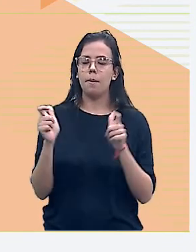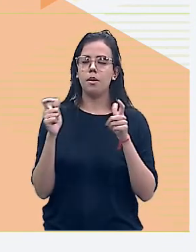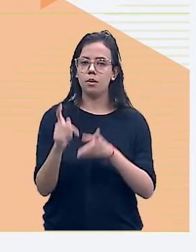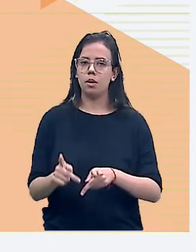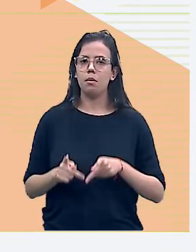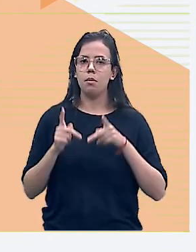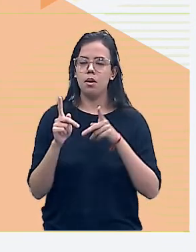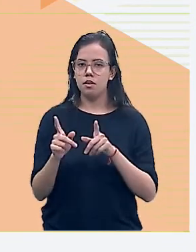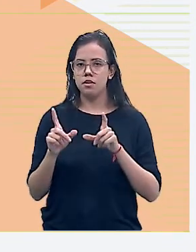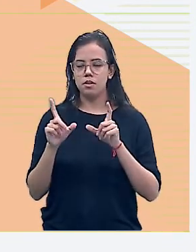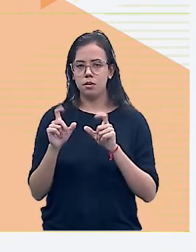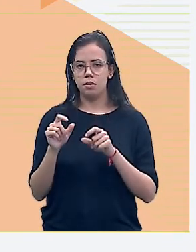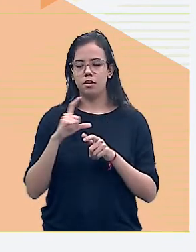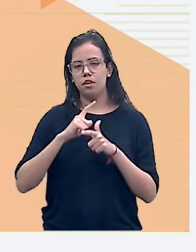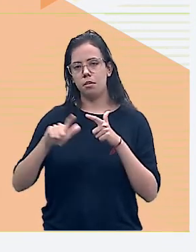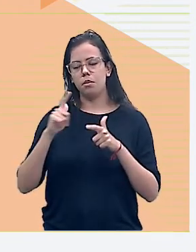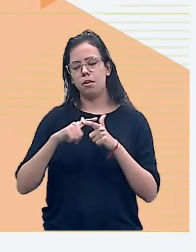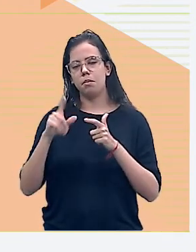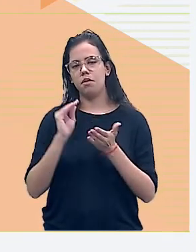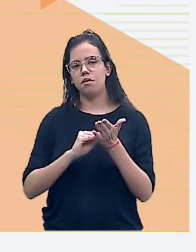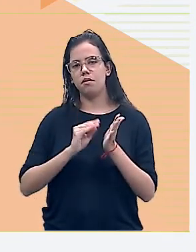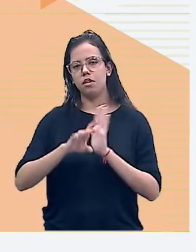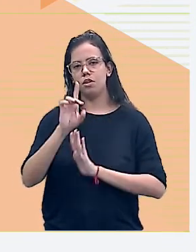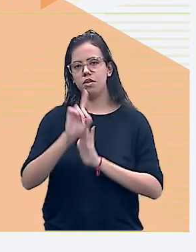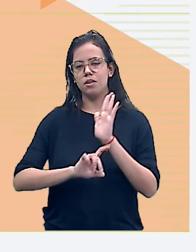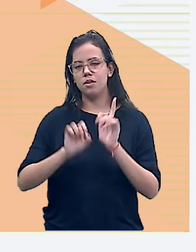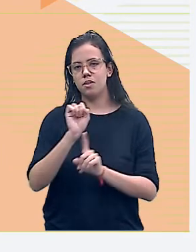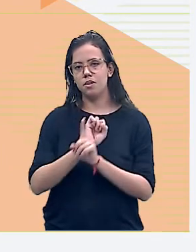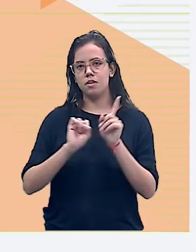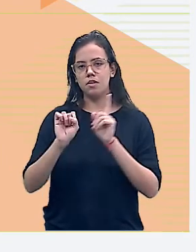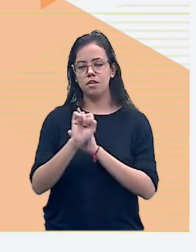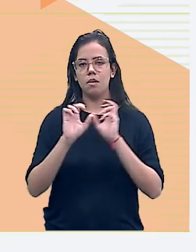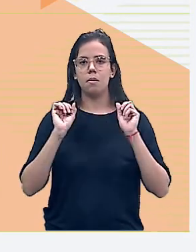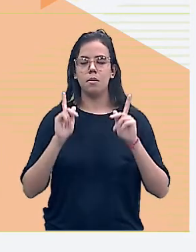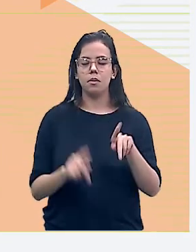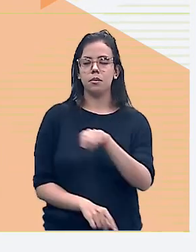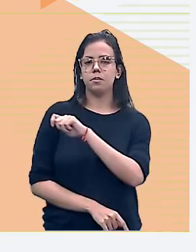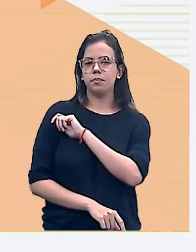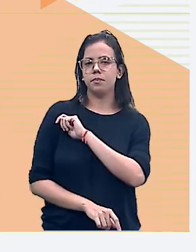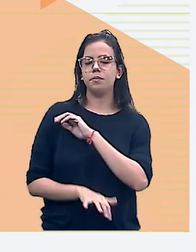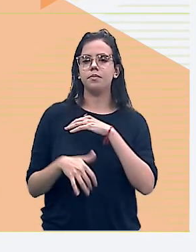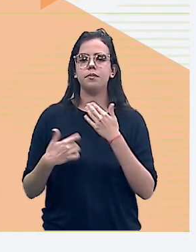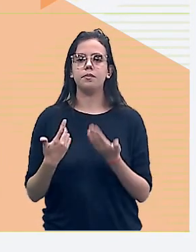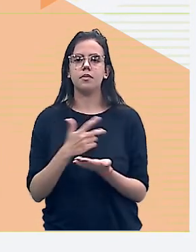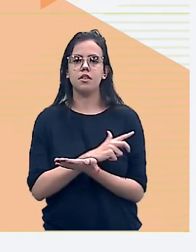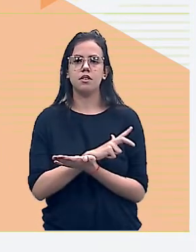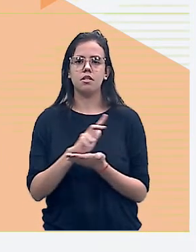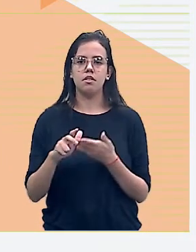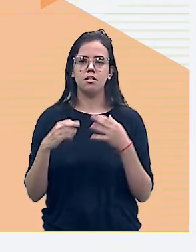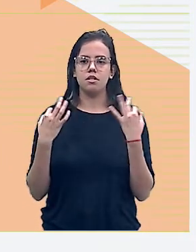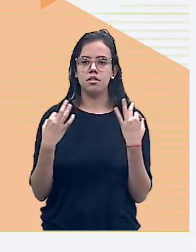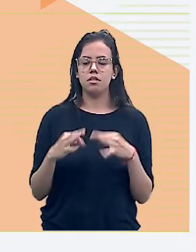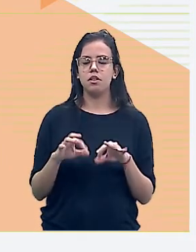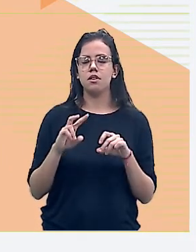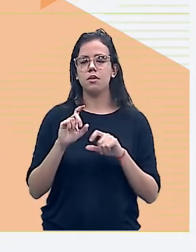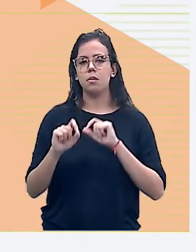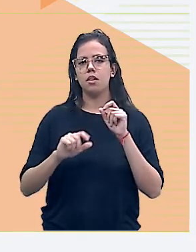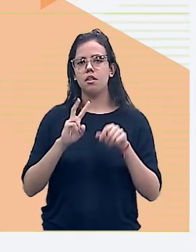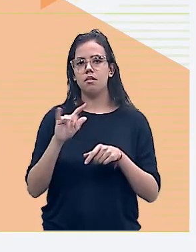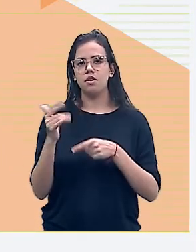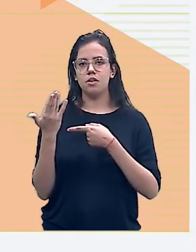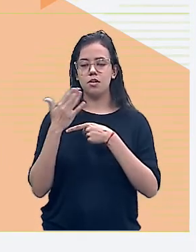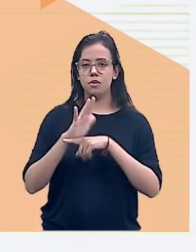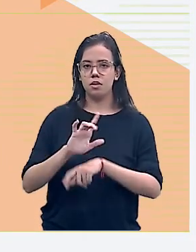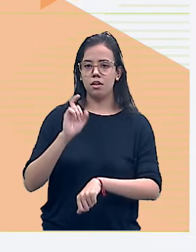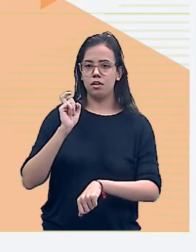encontra-se alijada de alguns direitos sociais beleza galera então esses repertórios aqui certamente vão te ajudar